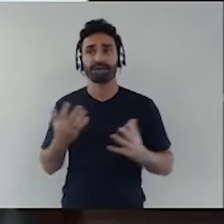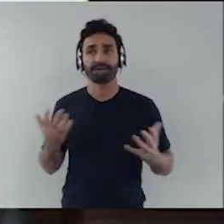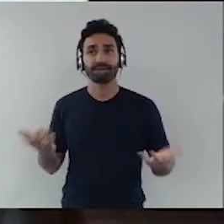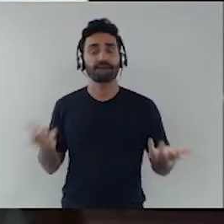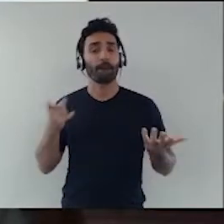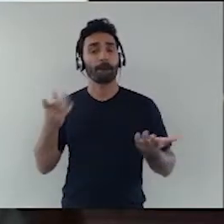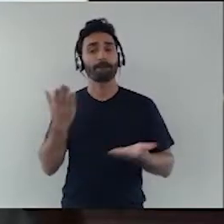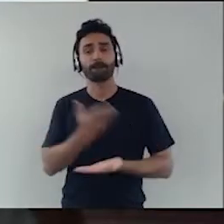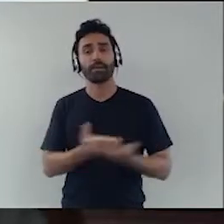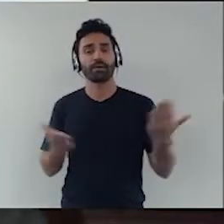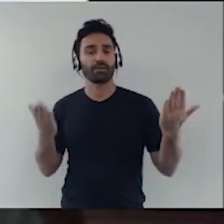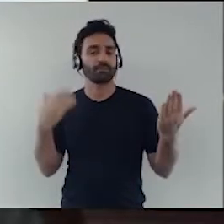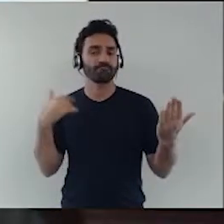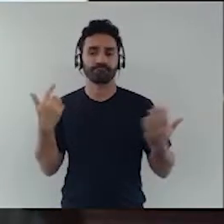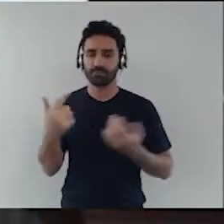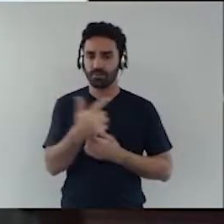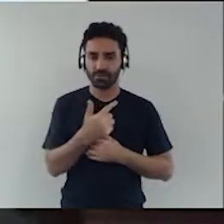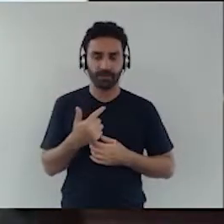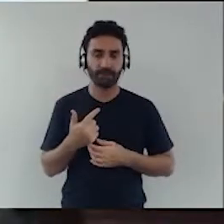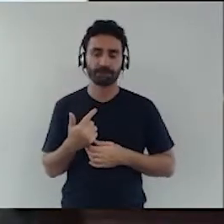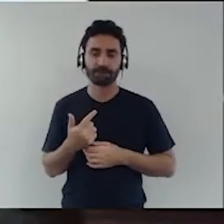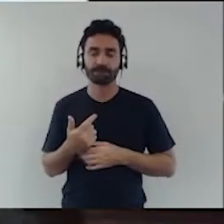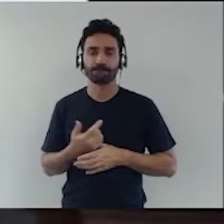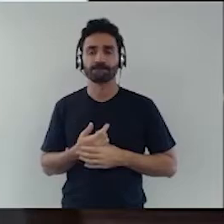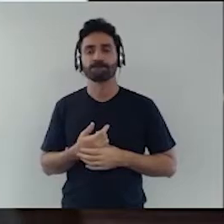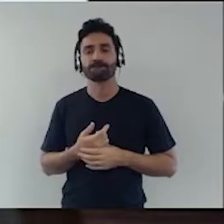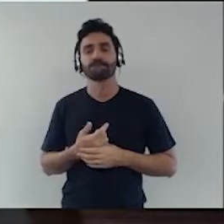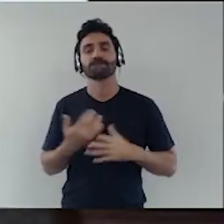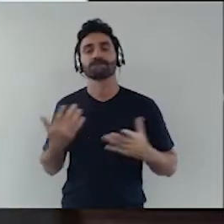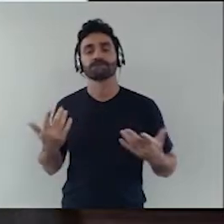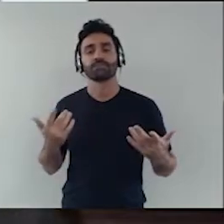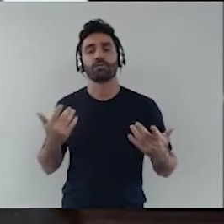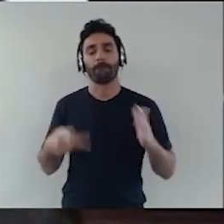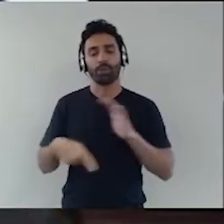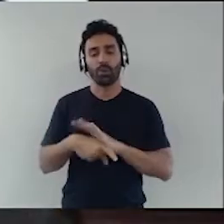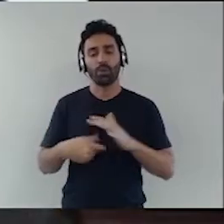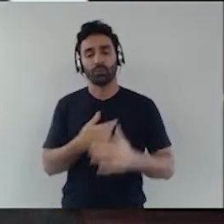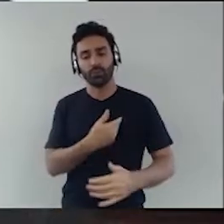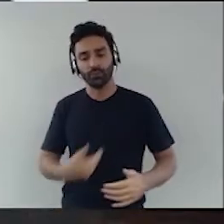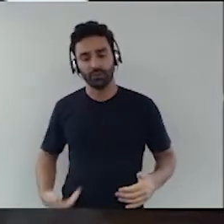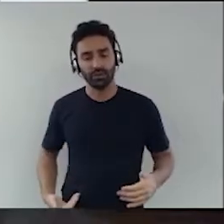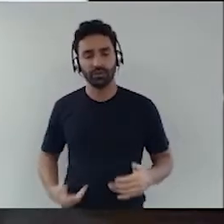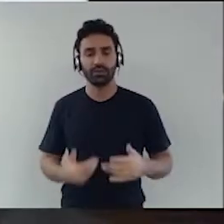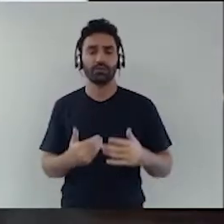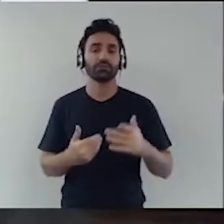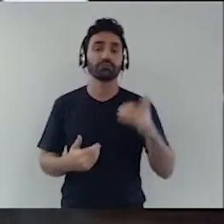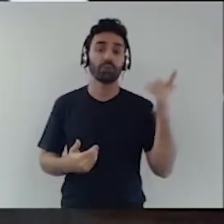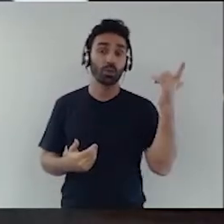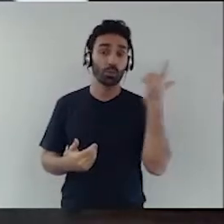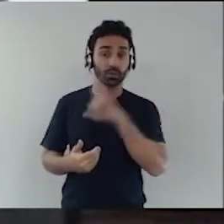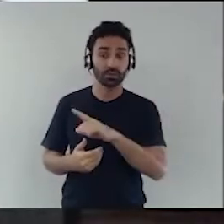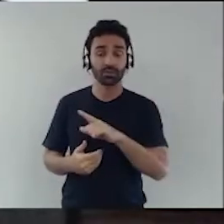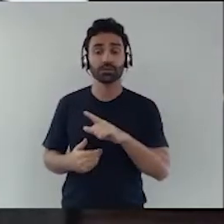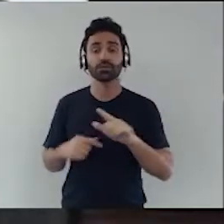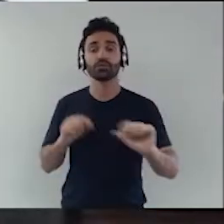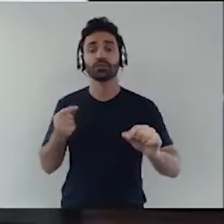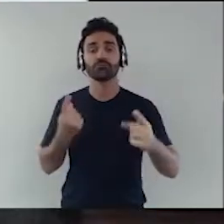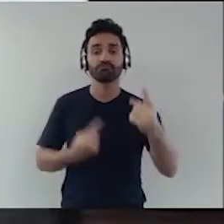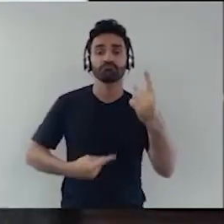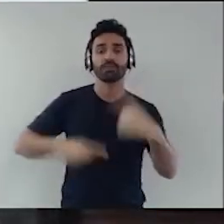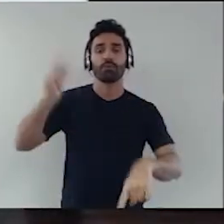perda não houve. Ou seja, as ações governamentais conseguiram